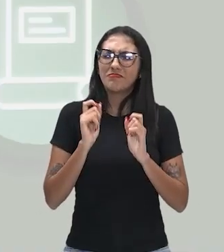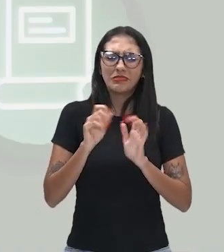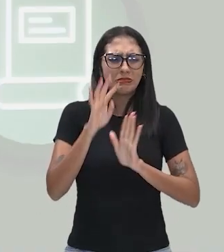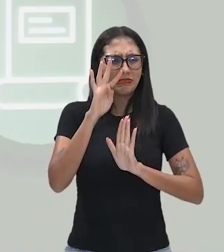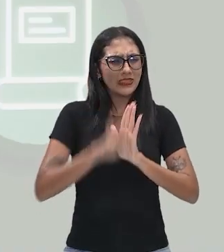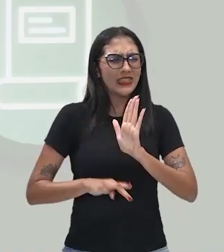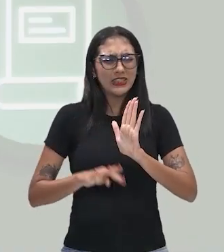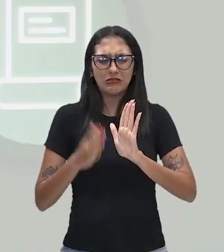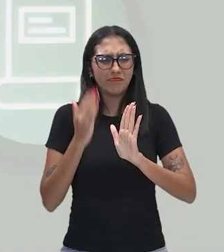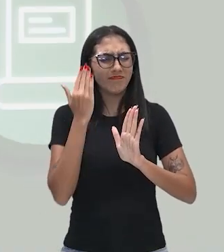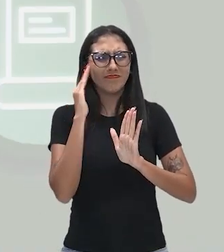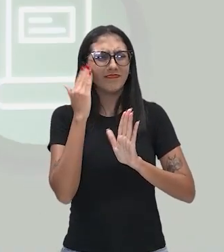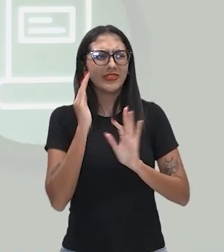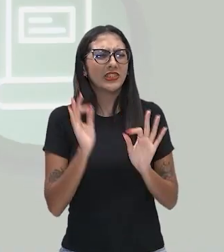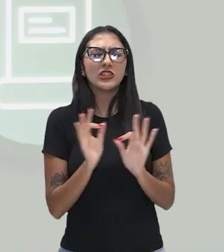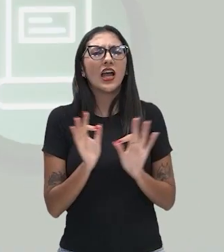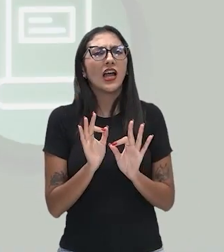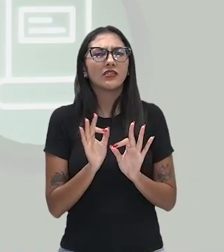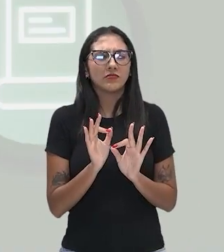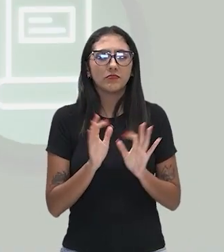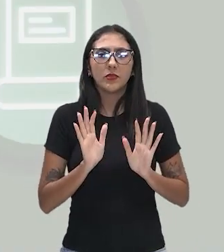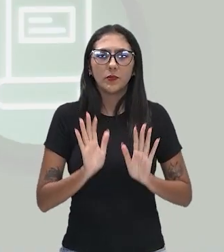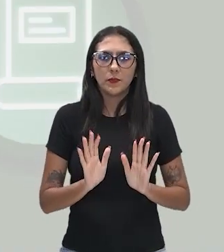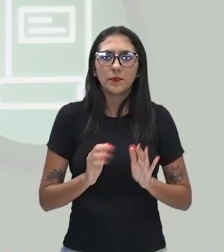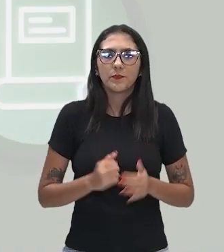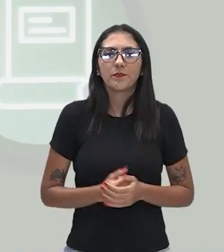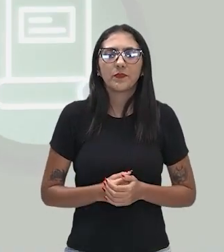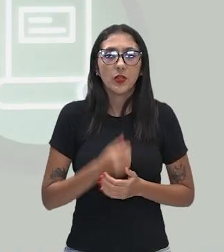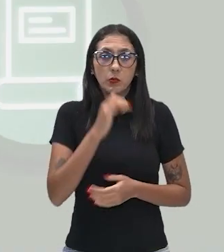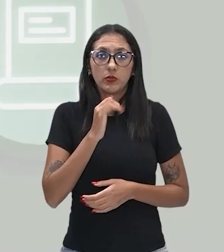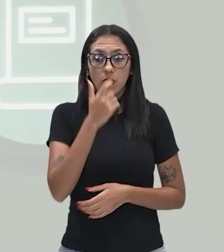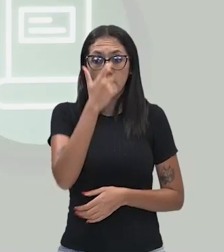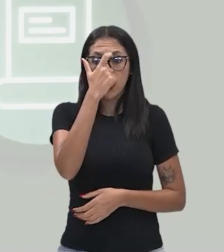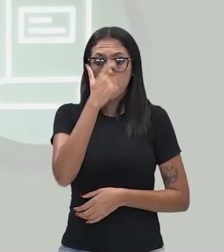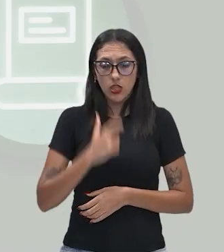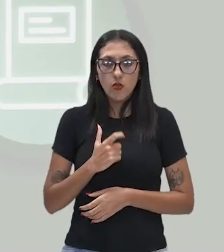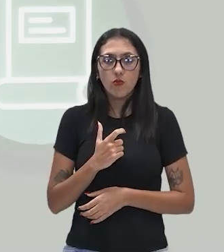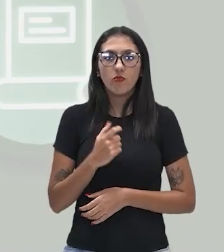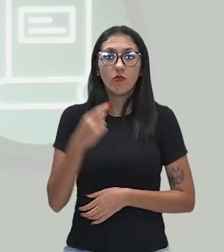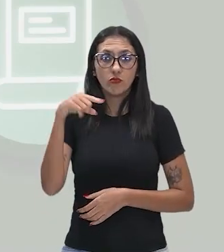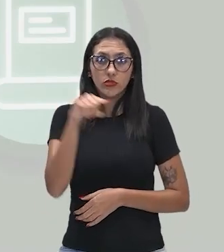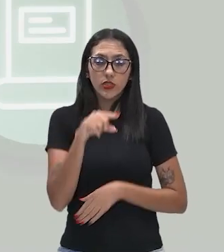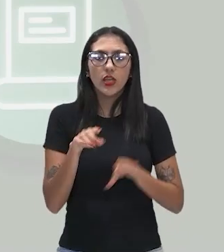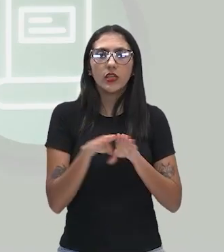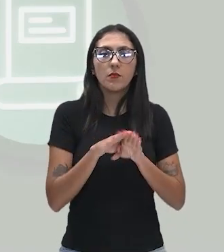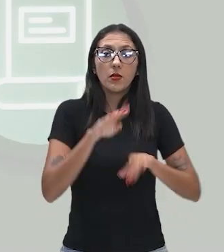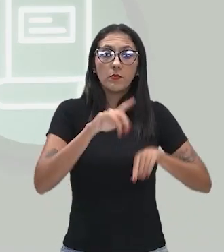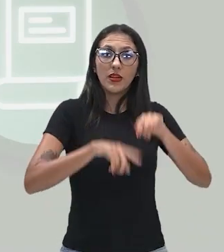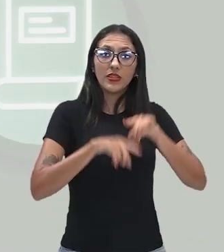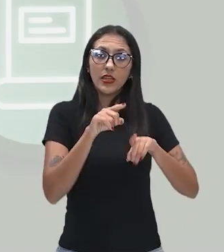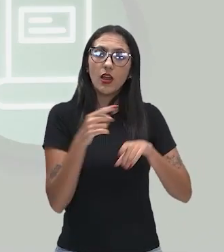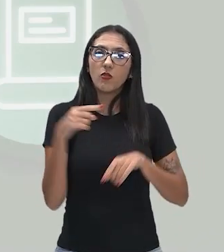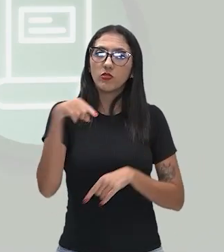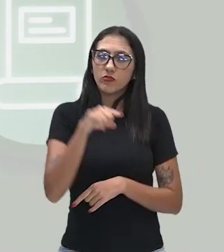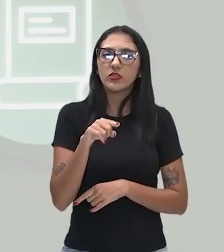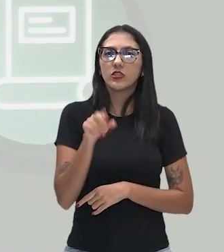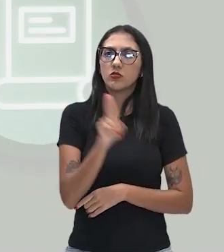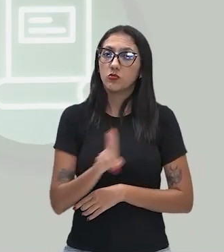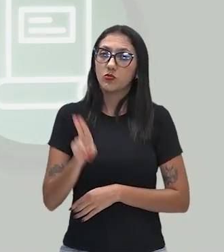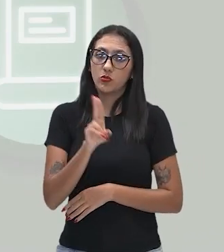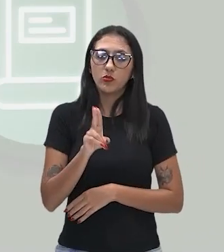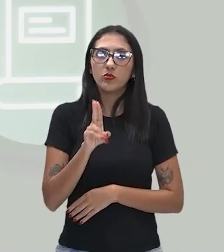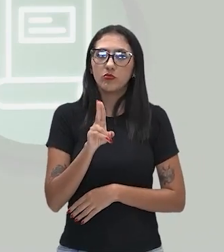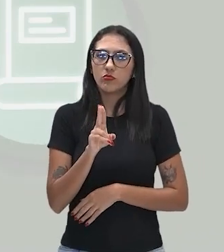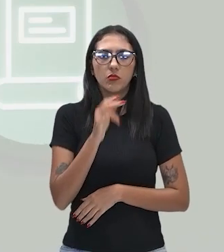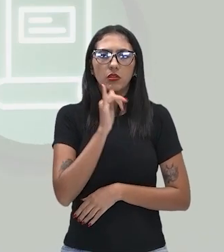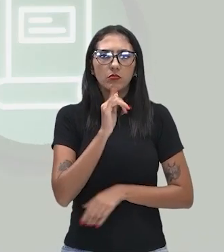todo? Quer dizer, pessoal, que você, os aparelhos que vocês estão utilizando para assistir,